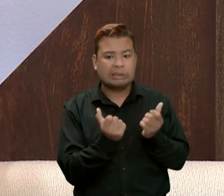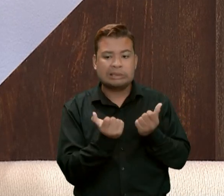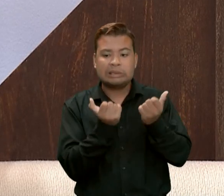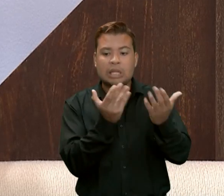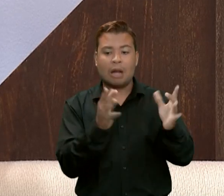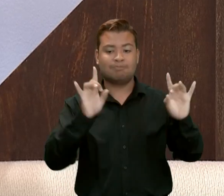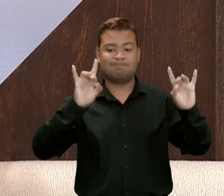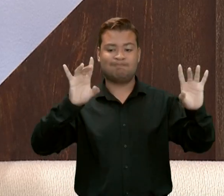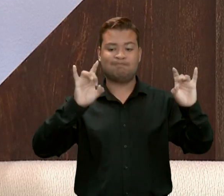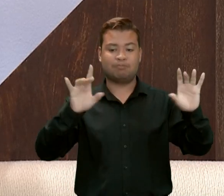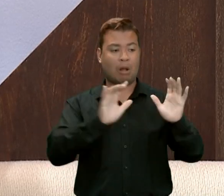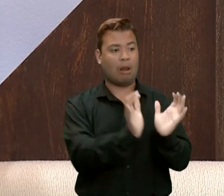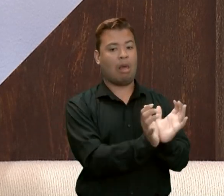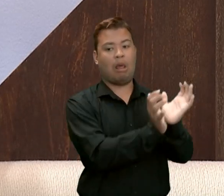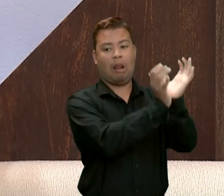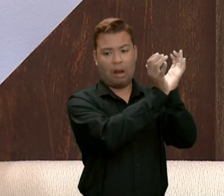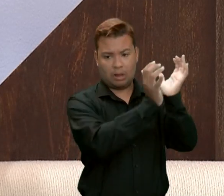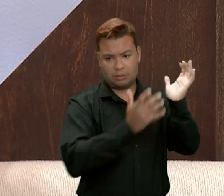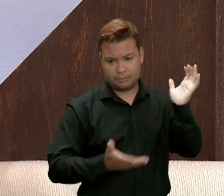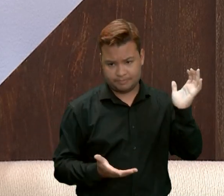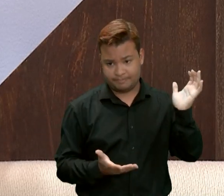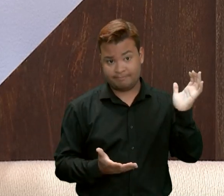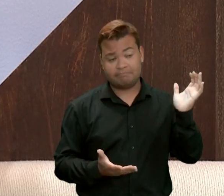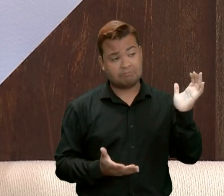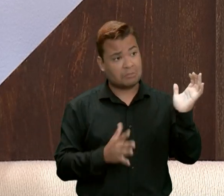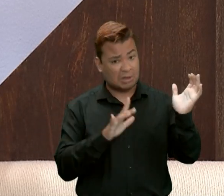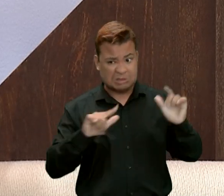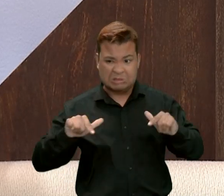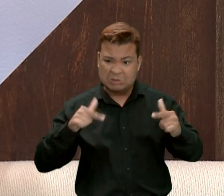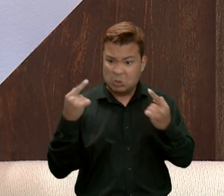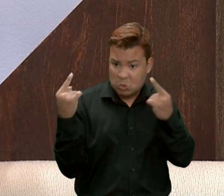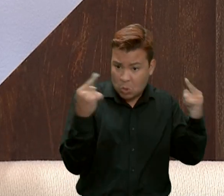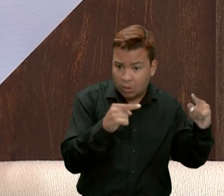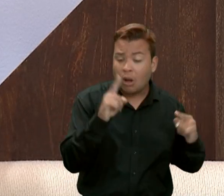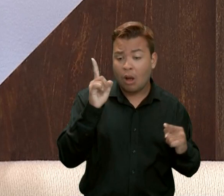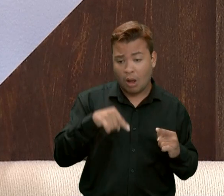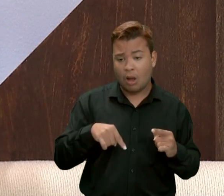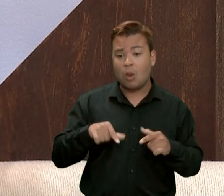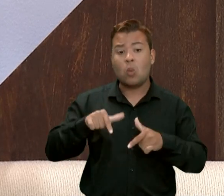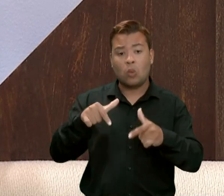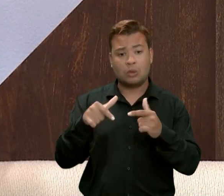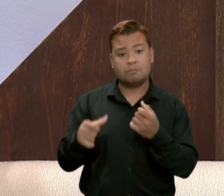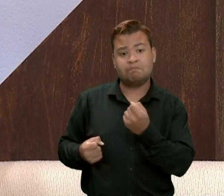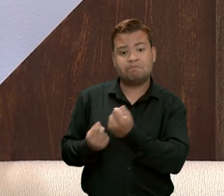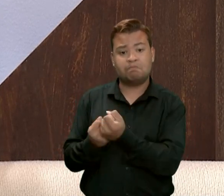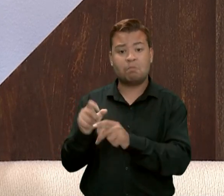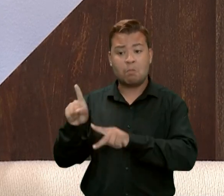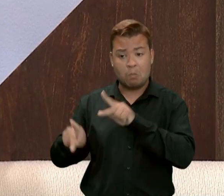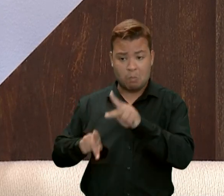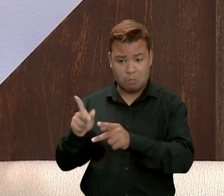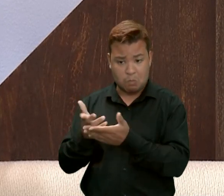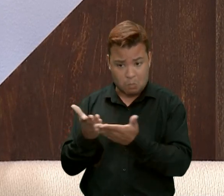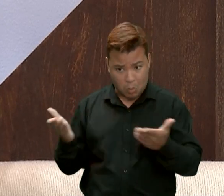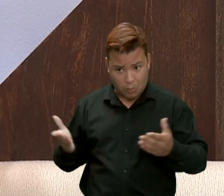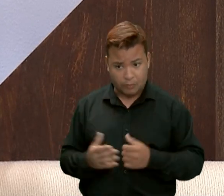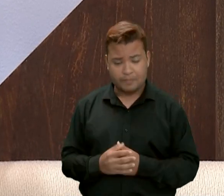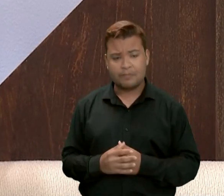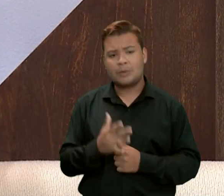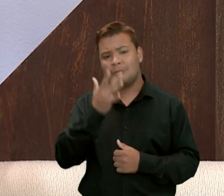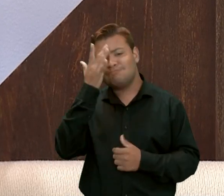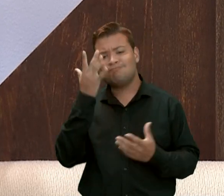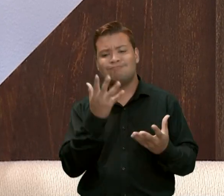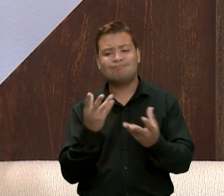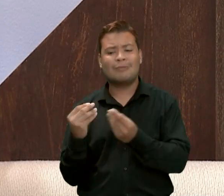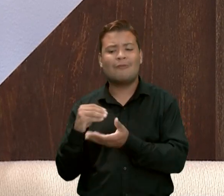classes no país. Então, isso é a luta de direitos humanos, é a luta que está do lado do povo. Embora muitas pessoas, por uma dificuldade de compreender